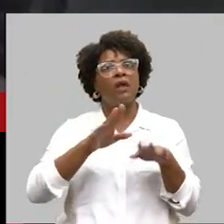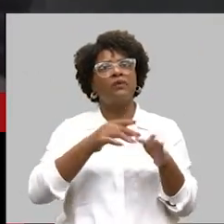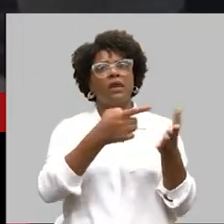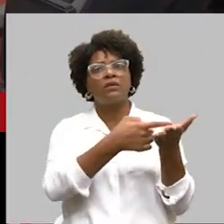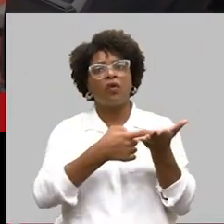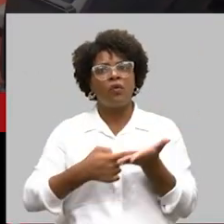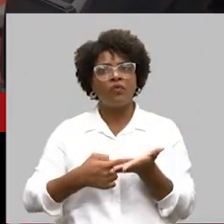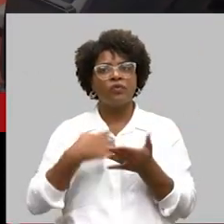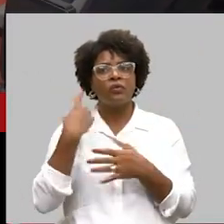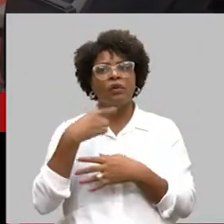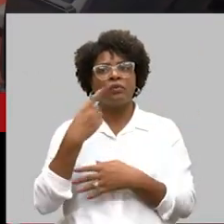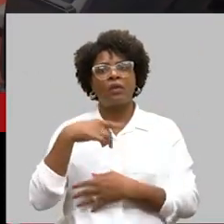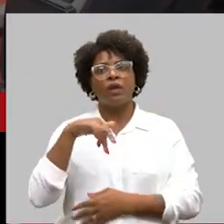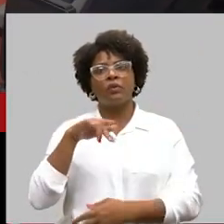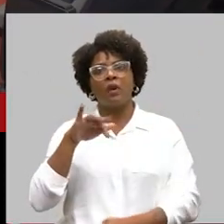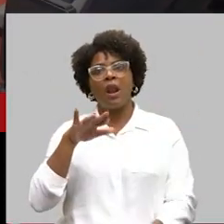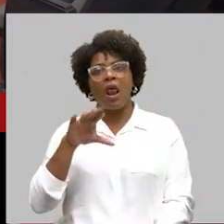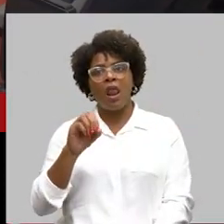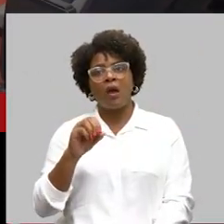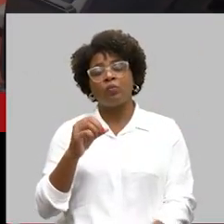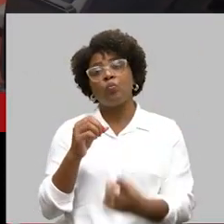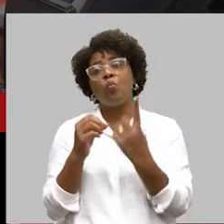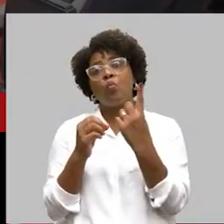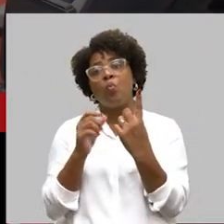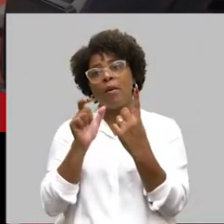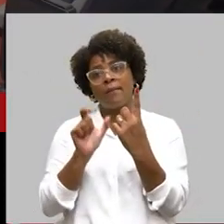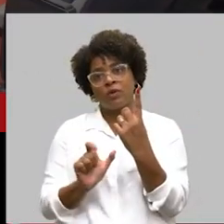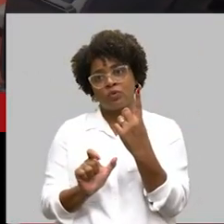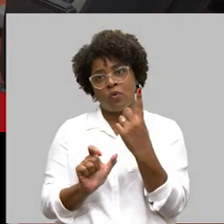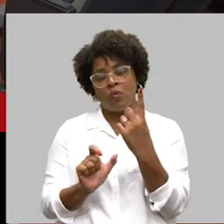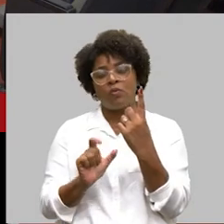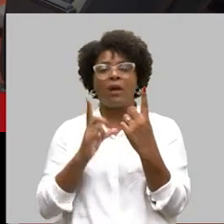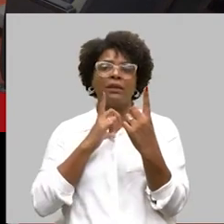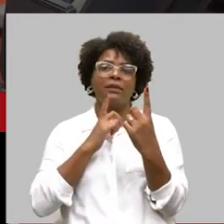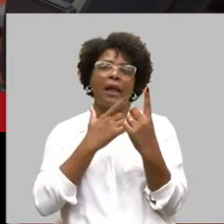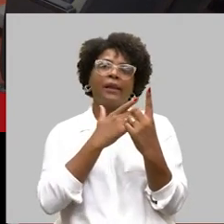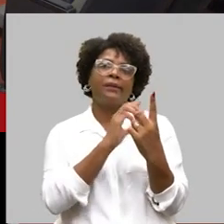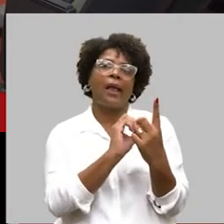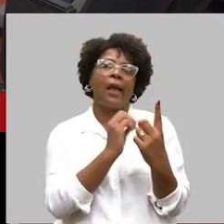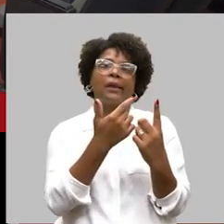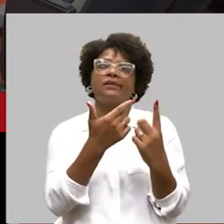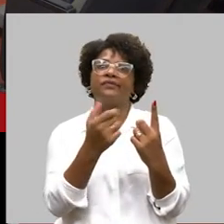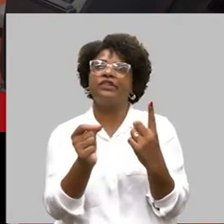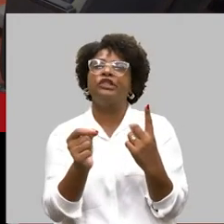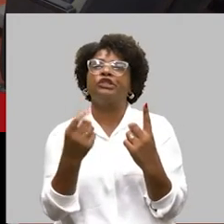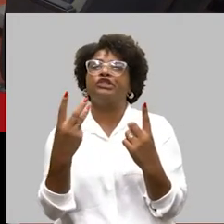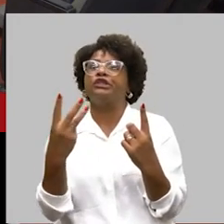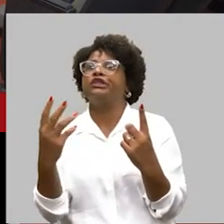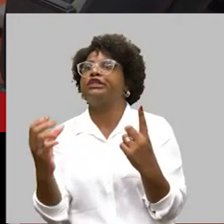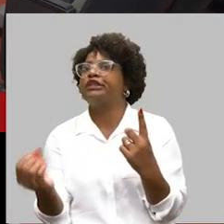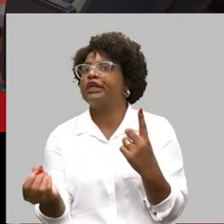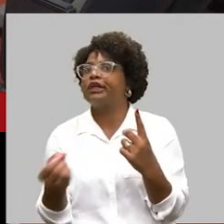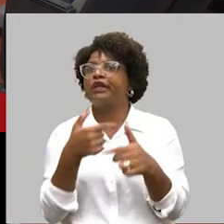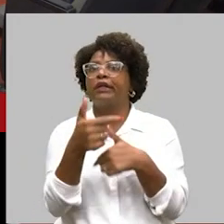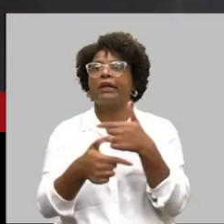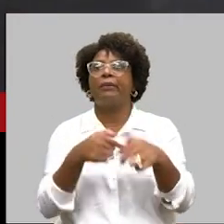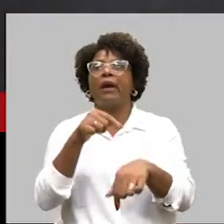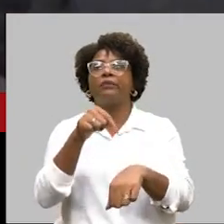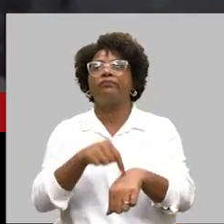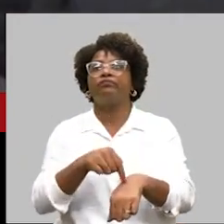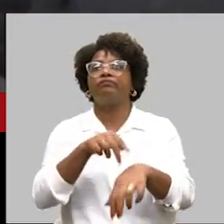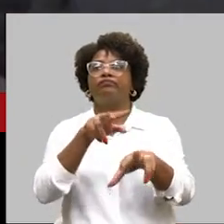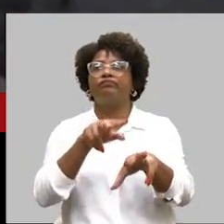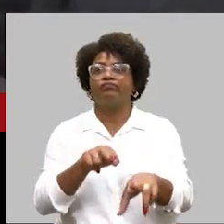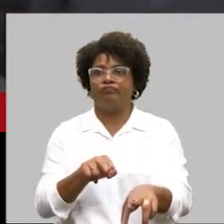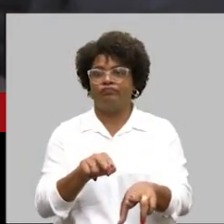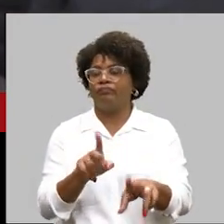atividade Deputado leleco é um só e aí ele tem 10 15 20 atividades que Comin no mesmo horário então ele não consegue estar